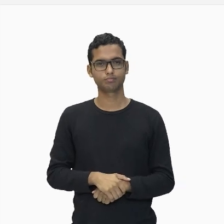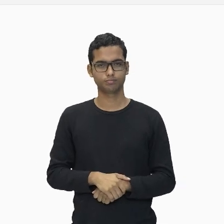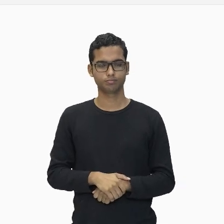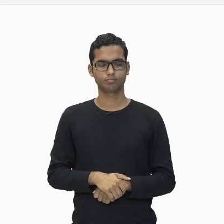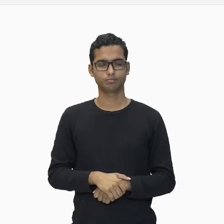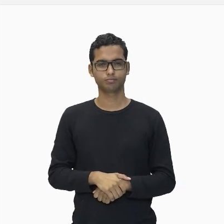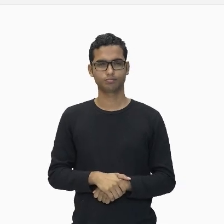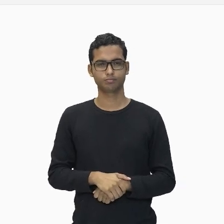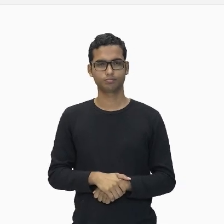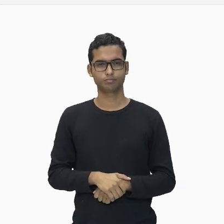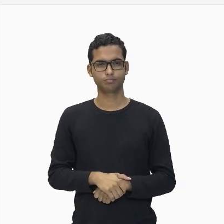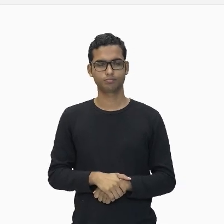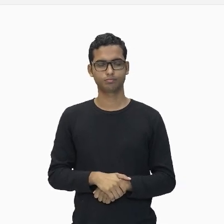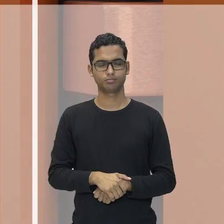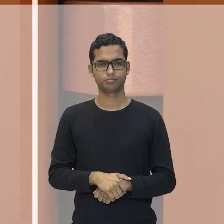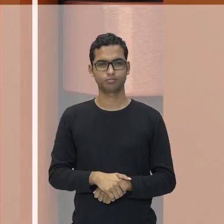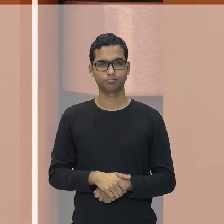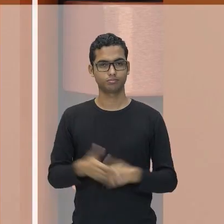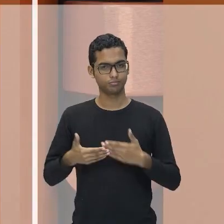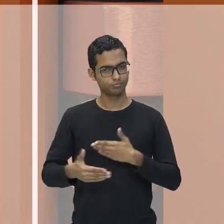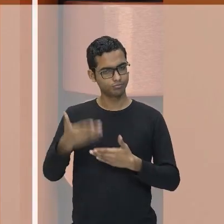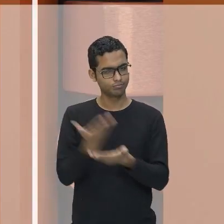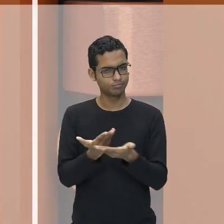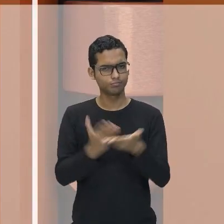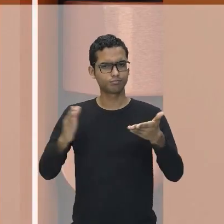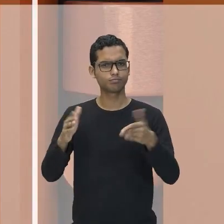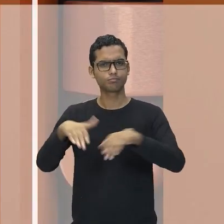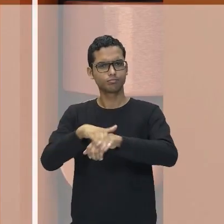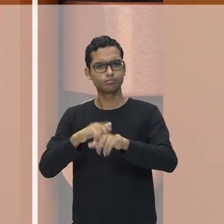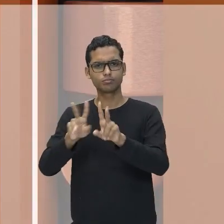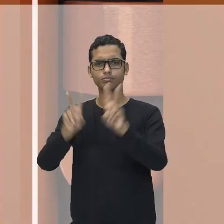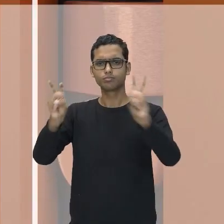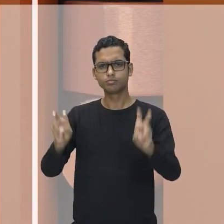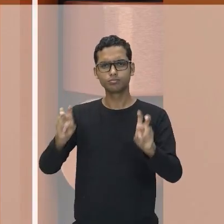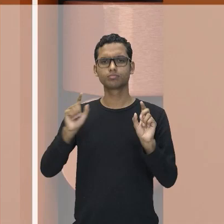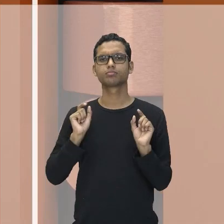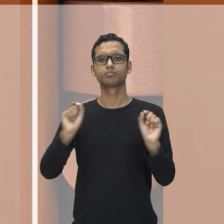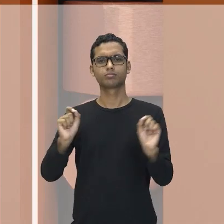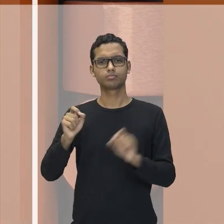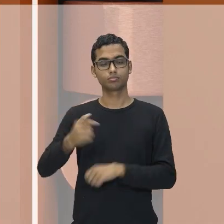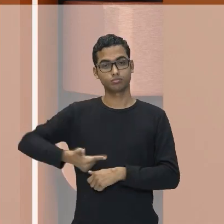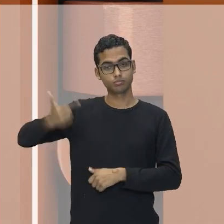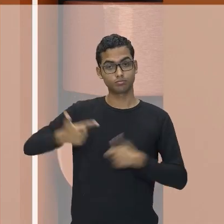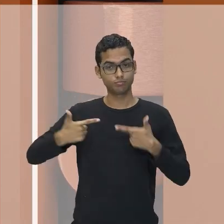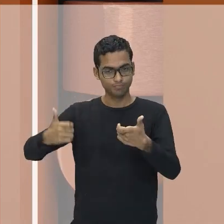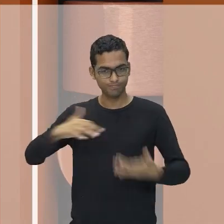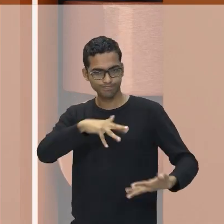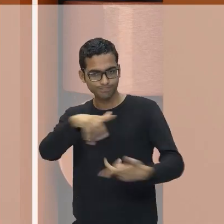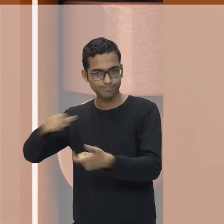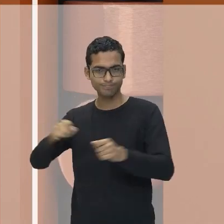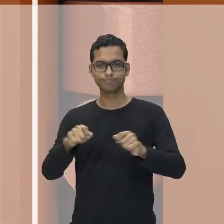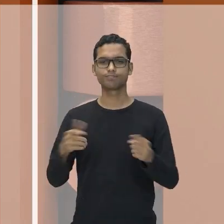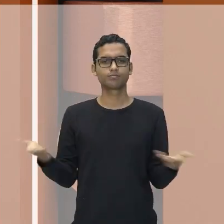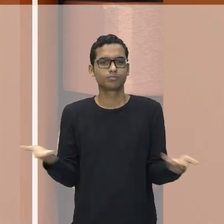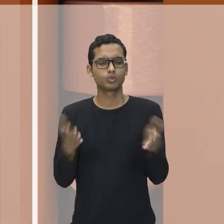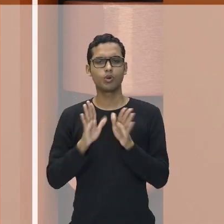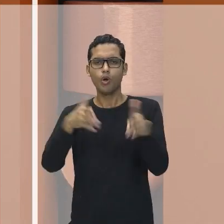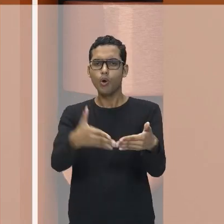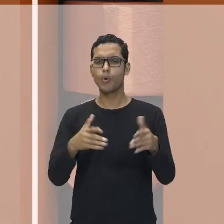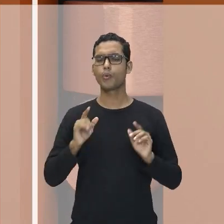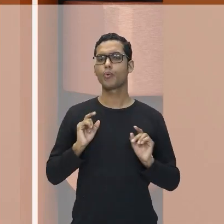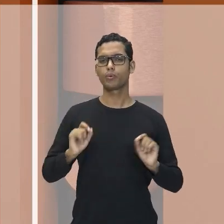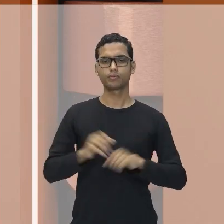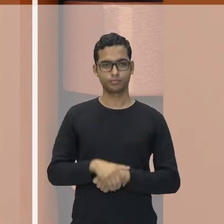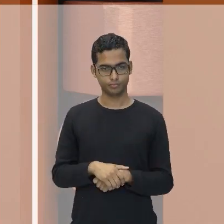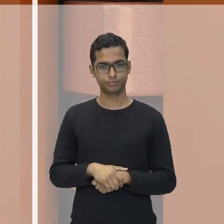nossa avaliação. A gente vai continuar falando um pouquinho mais sobre a Segunda Guerra Mundial, dessa vez enfatizando